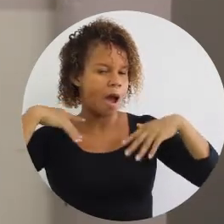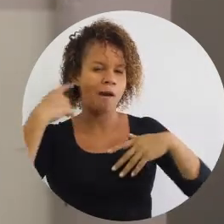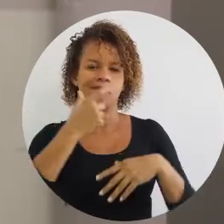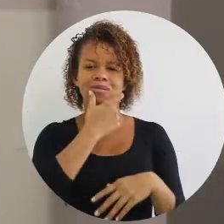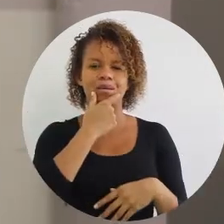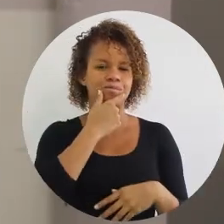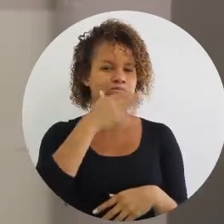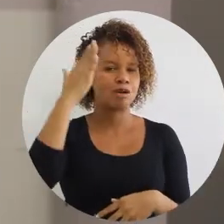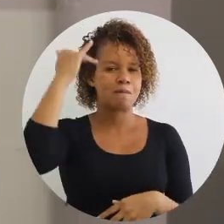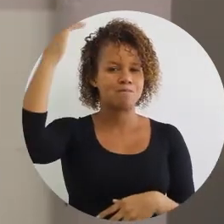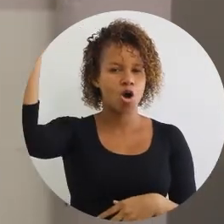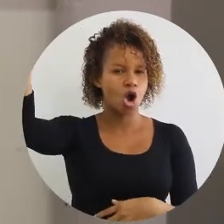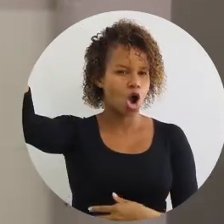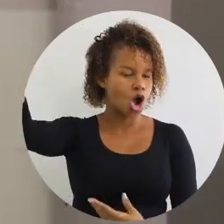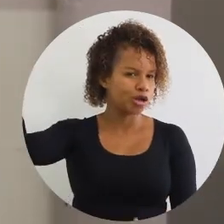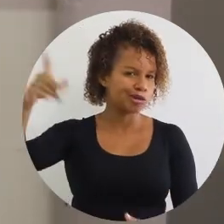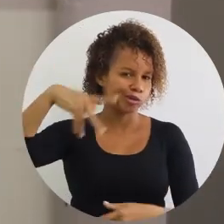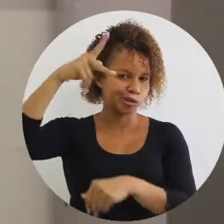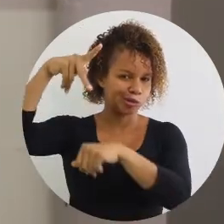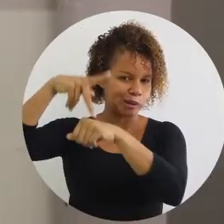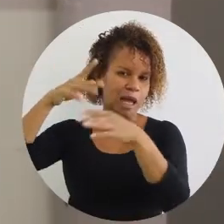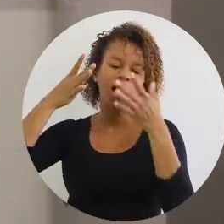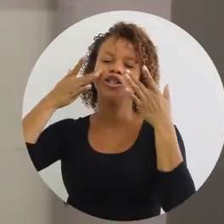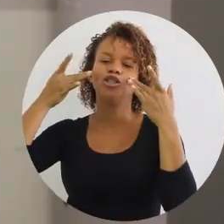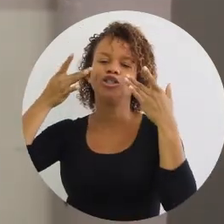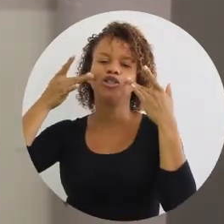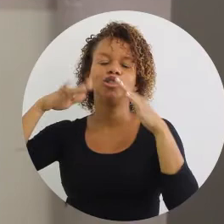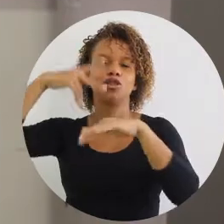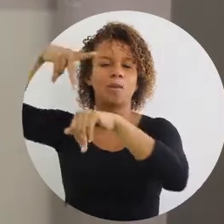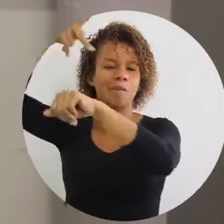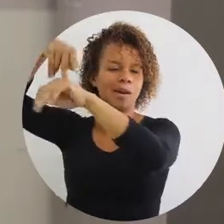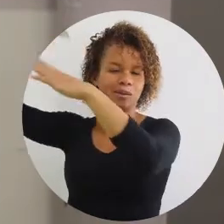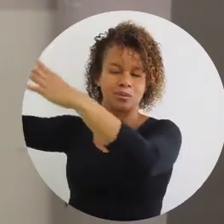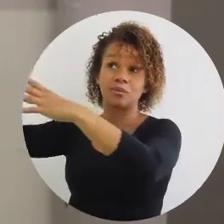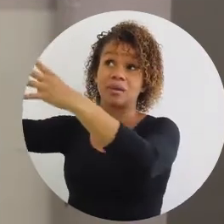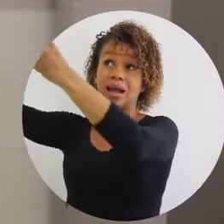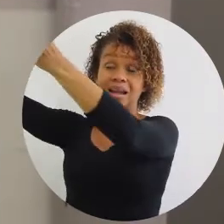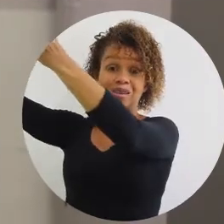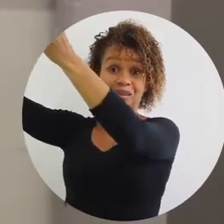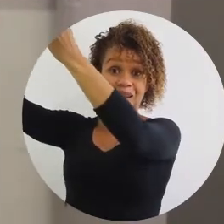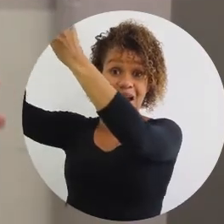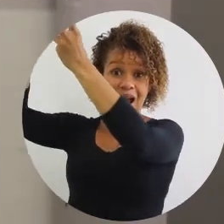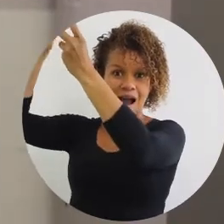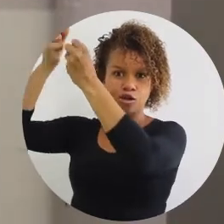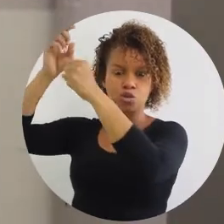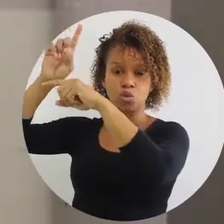um desses grandes artistas internacionais, ele traz